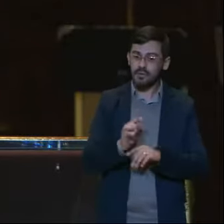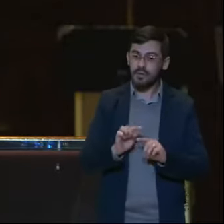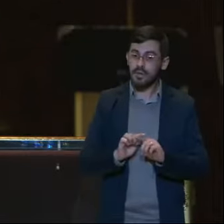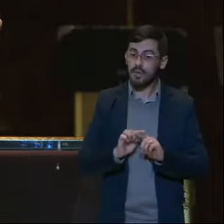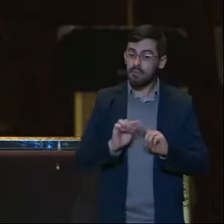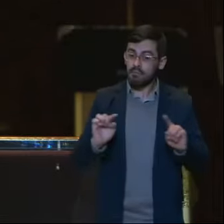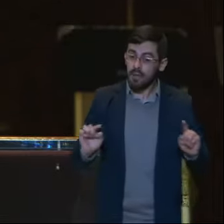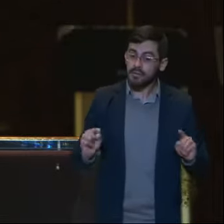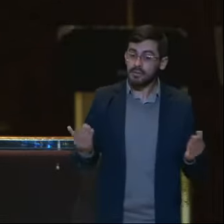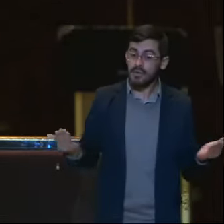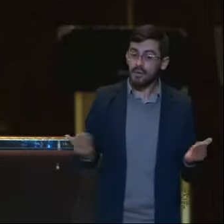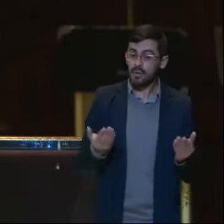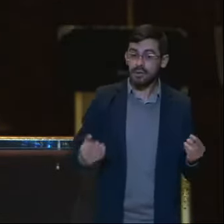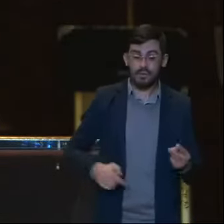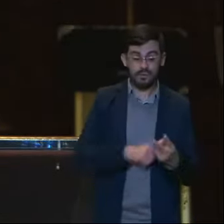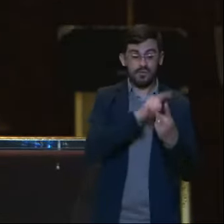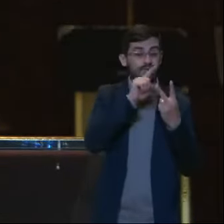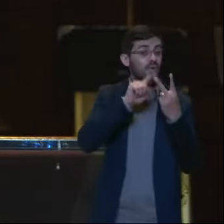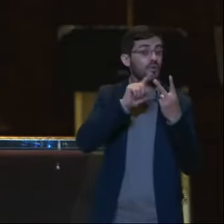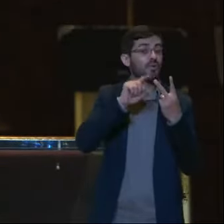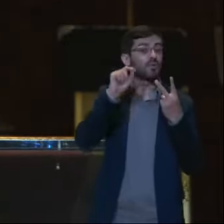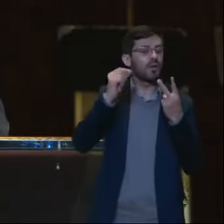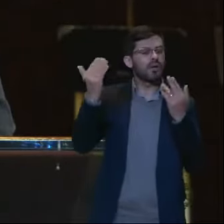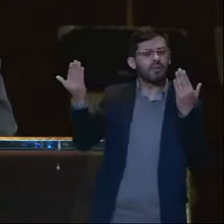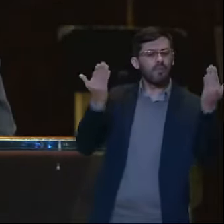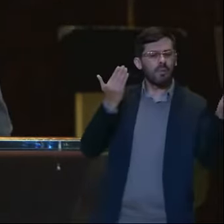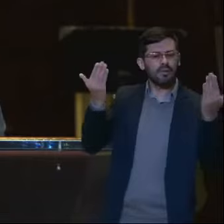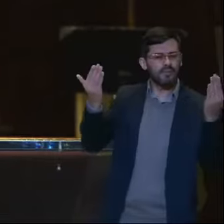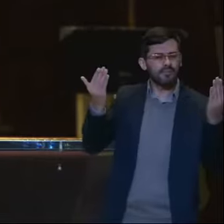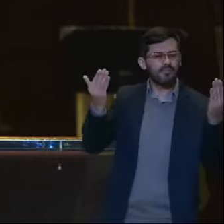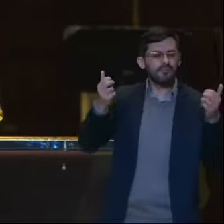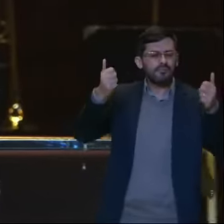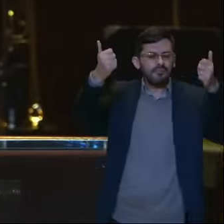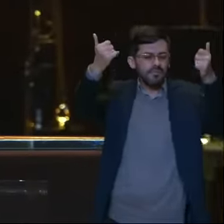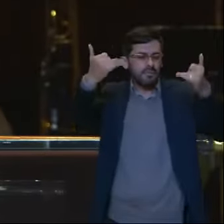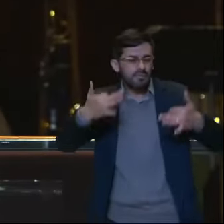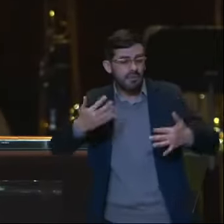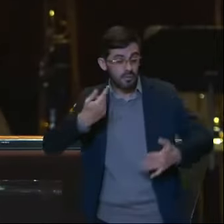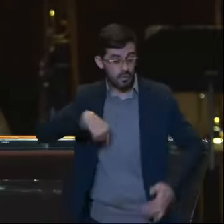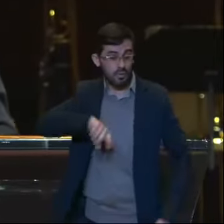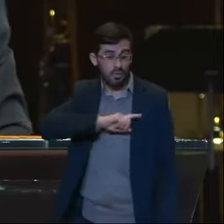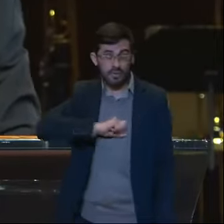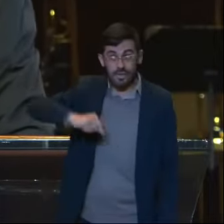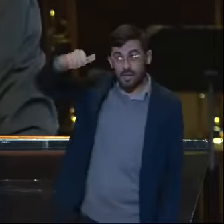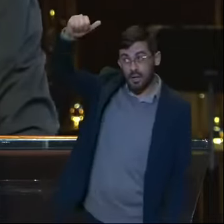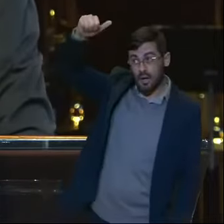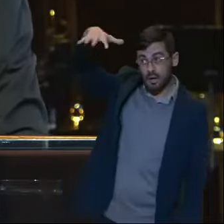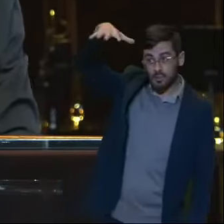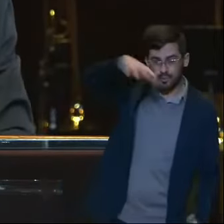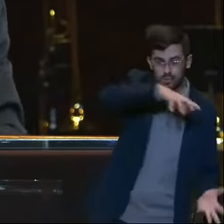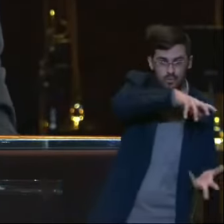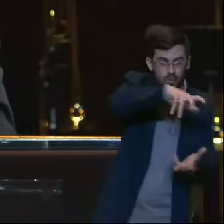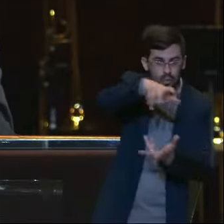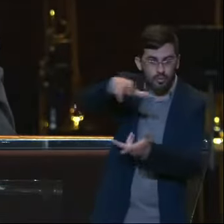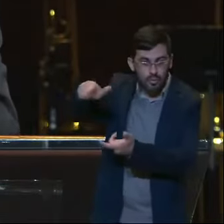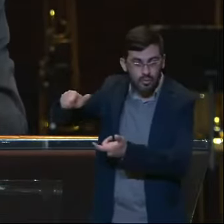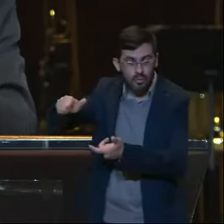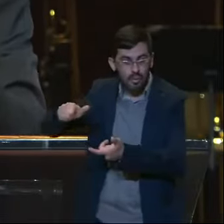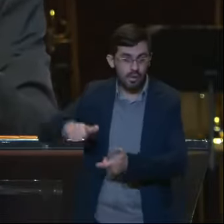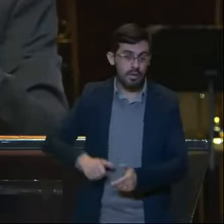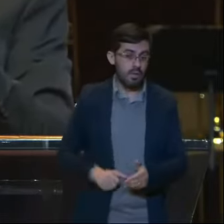vem a segunda ilustração de Jesus, onde ele fala que nós também somos a luz do mundo. E eu quero chamar a tua atenção para o